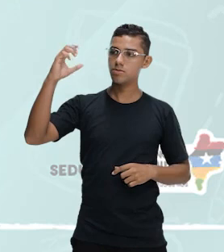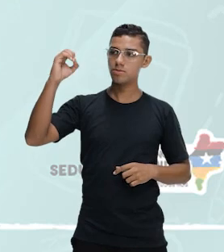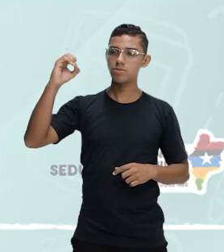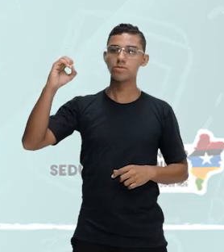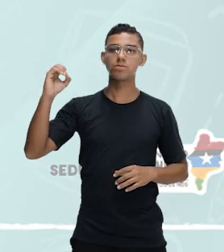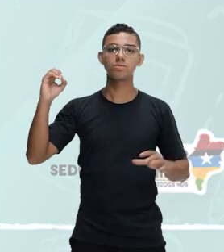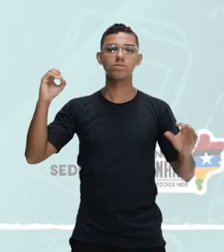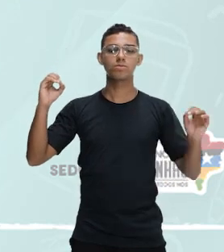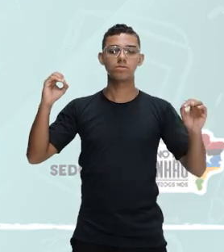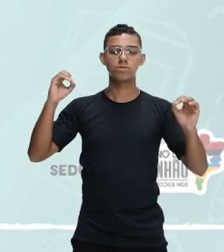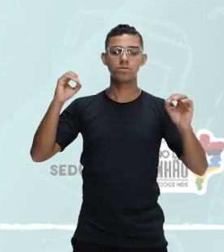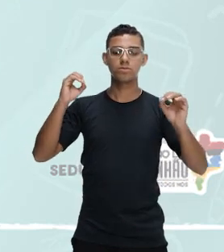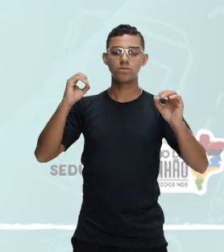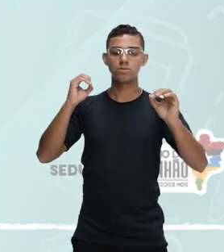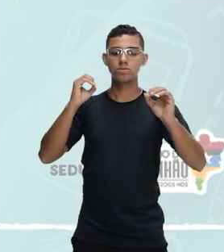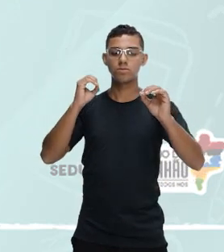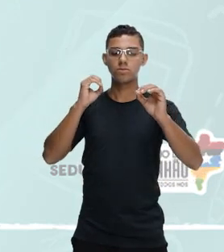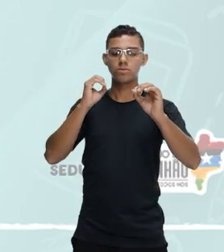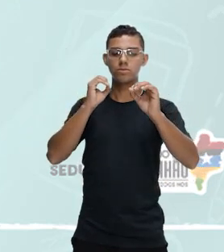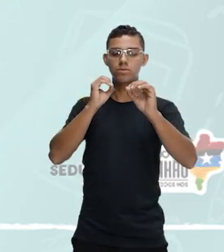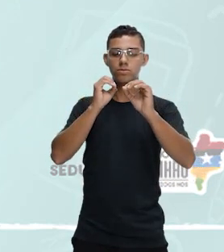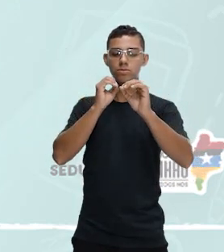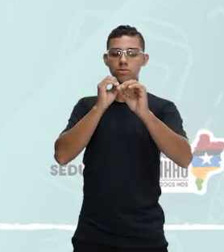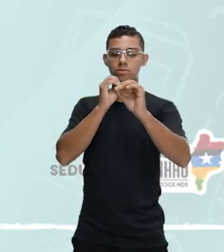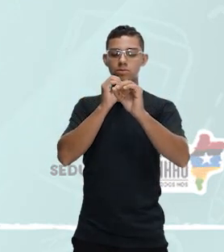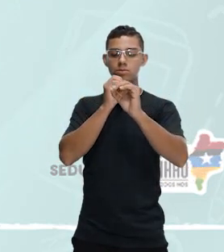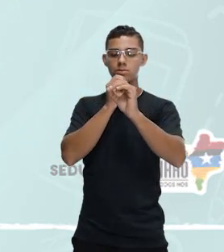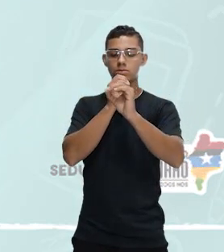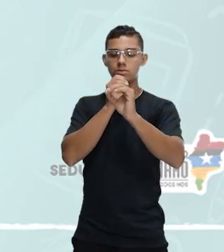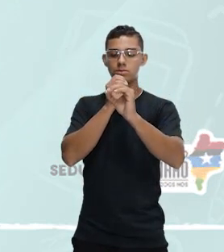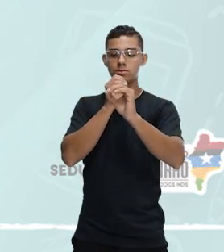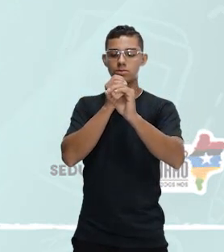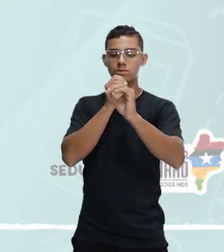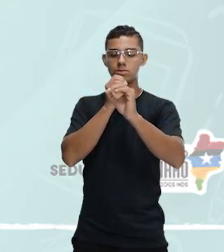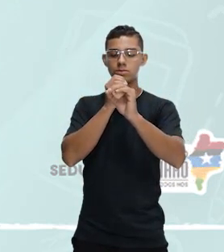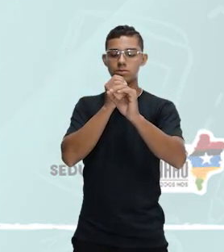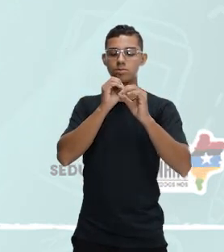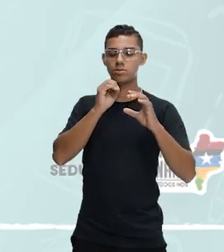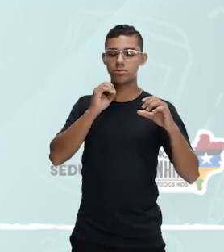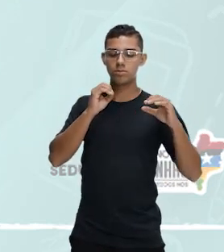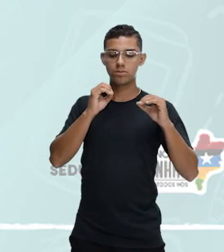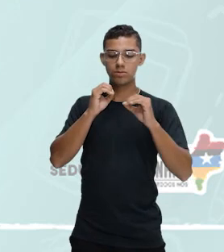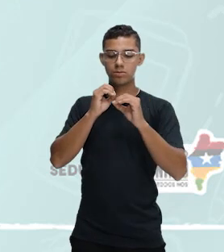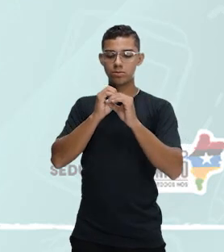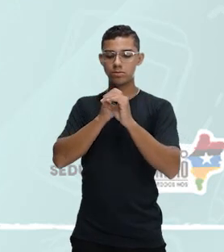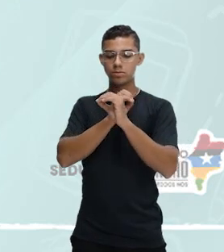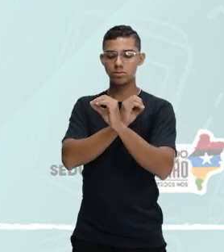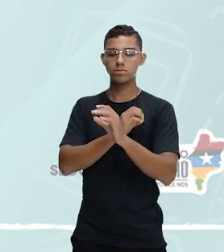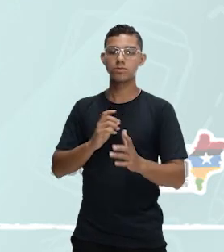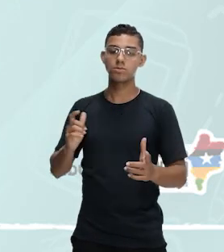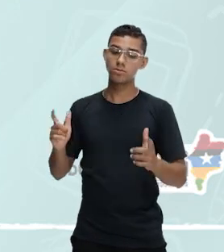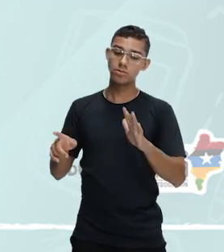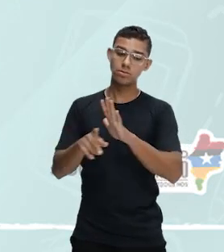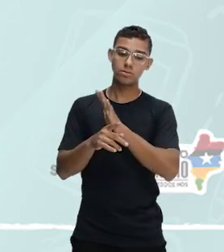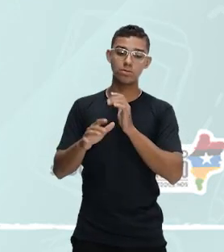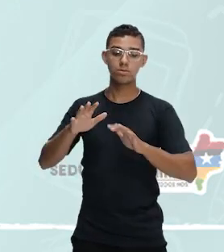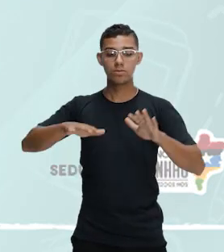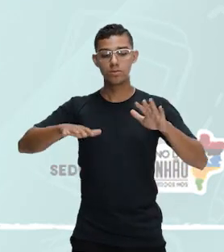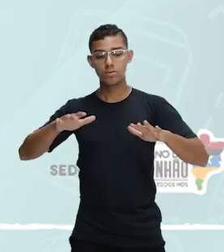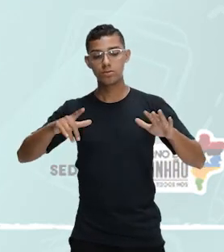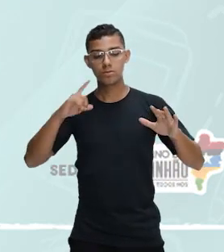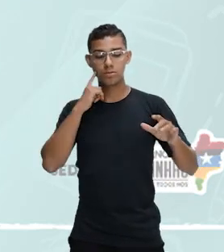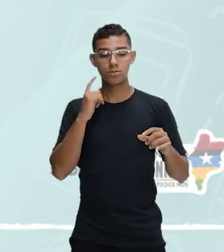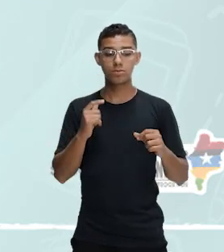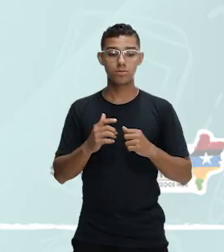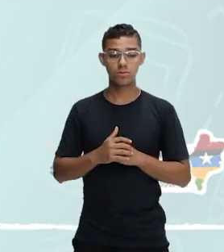Lua passa entre a Terra e o Sol, e o eclipse da Lua quando a Lua entra na sombra da